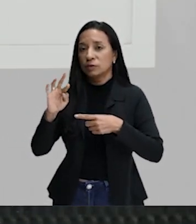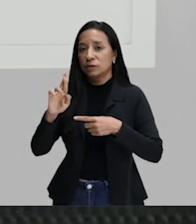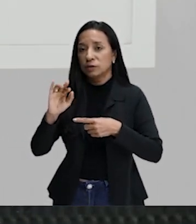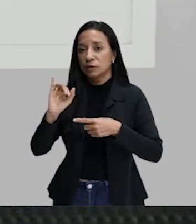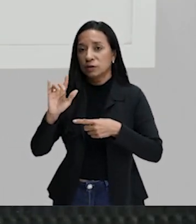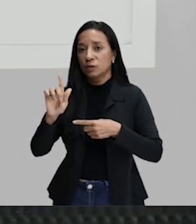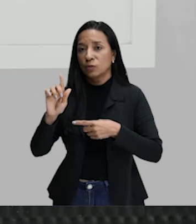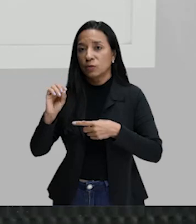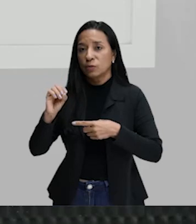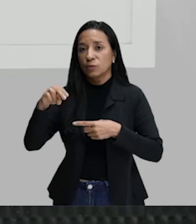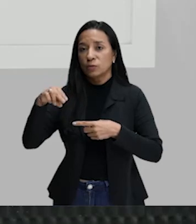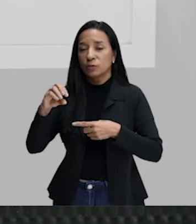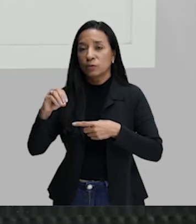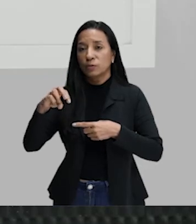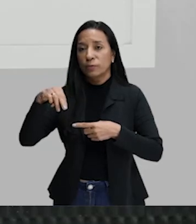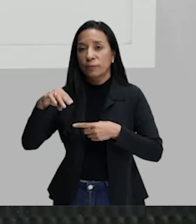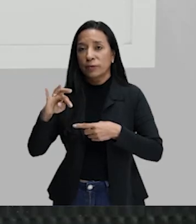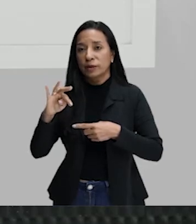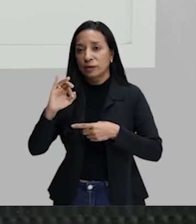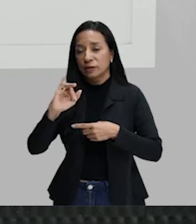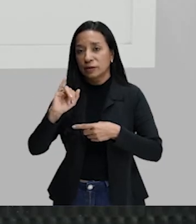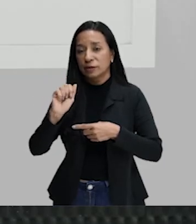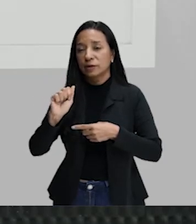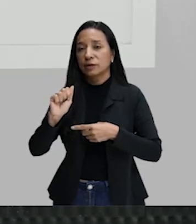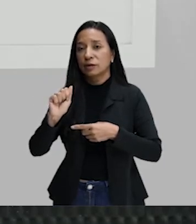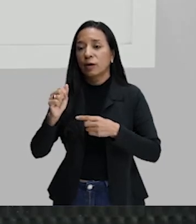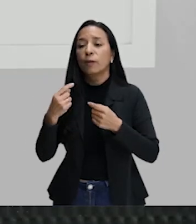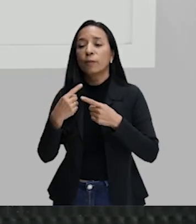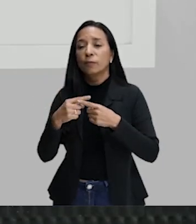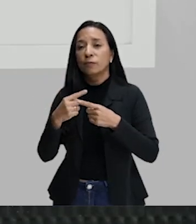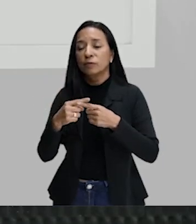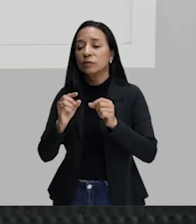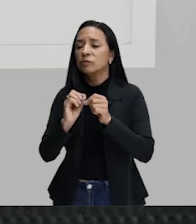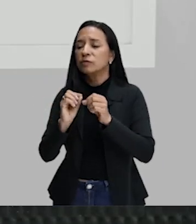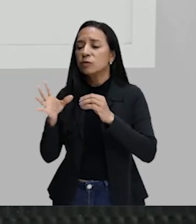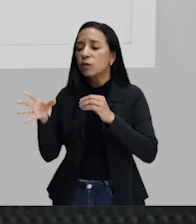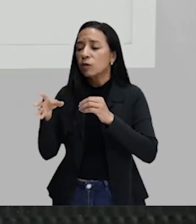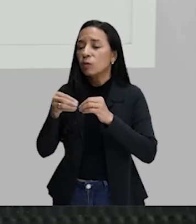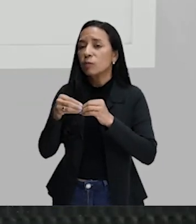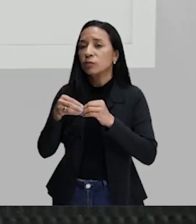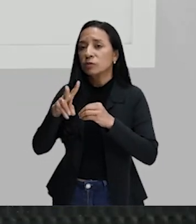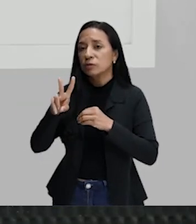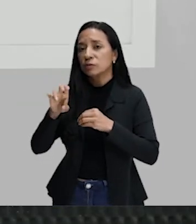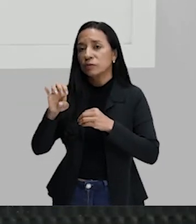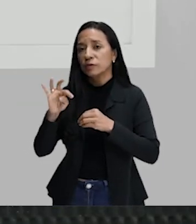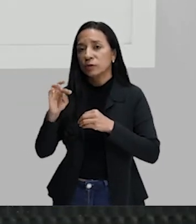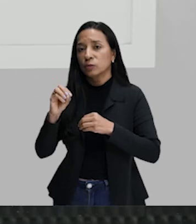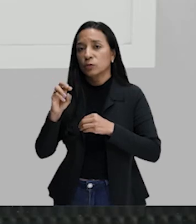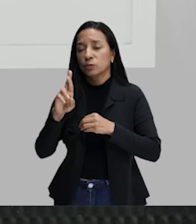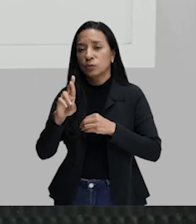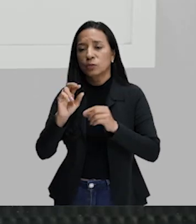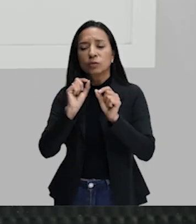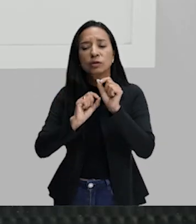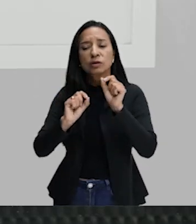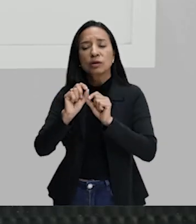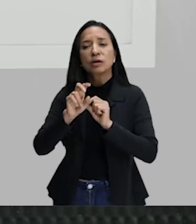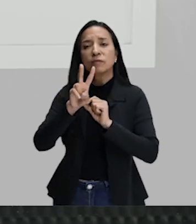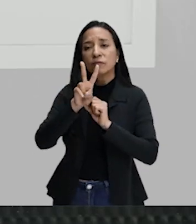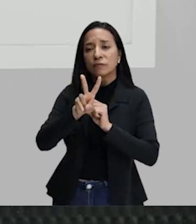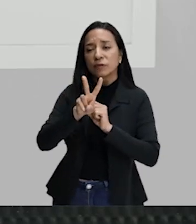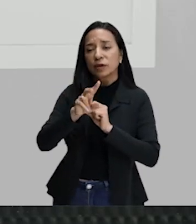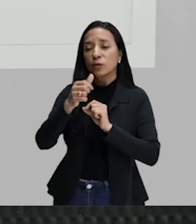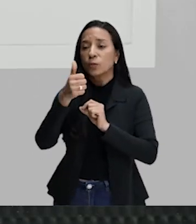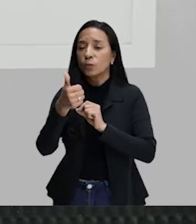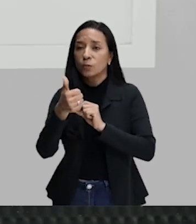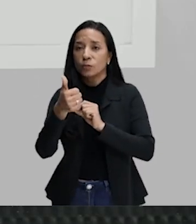estar fazendo aqui, né, uma composição desse vetor. Certo? Quem vai ser V1? V1 vai ser V